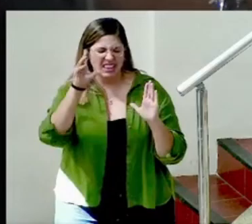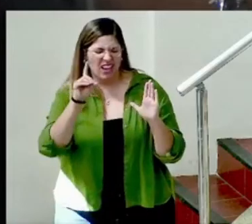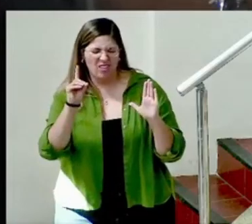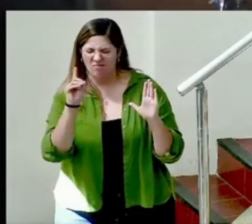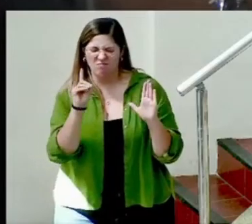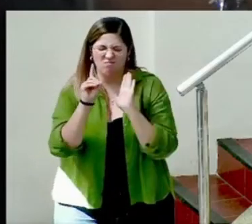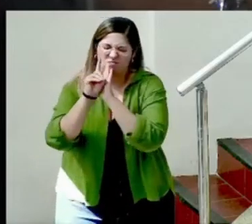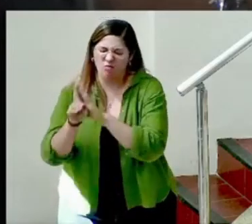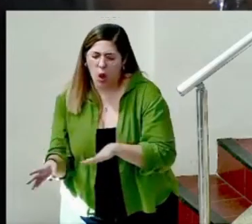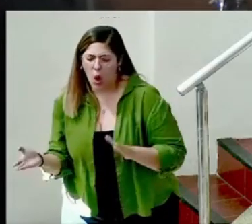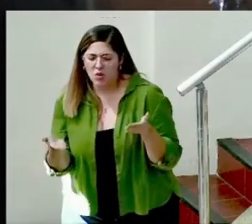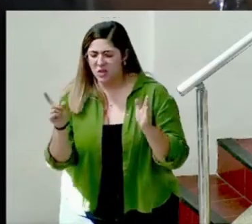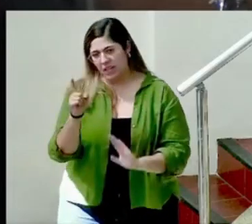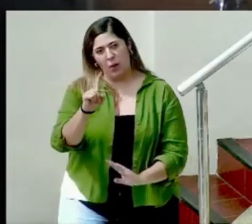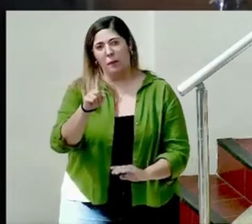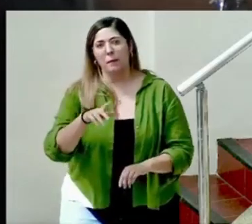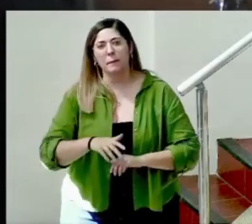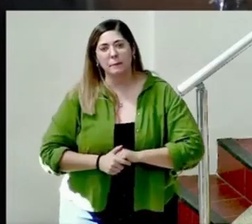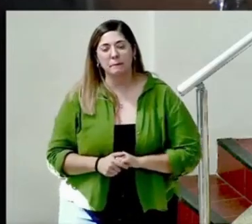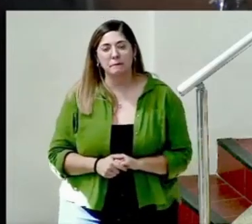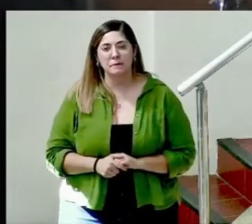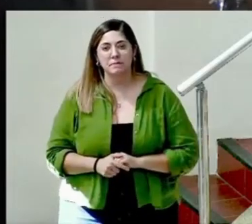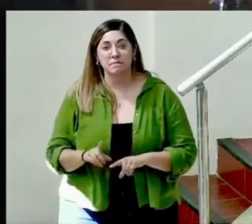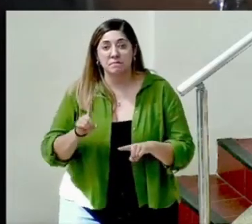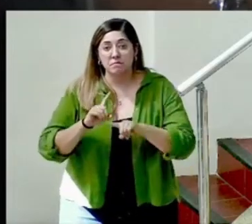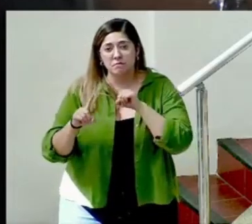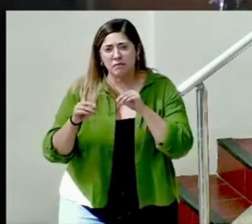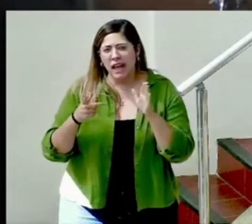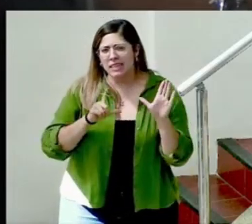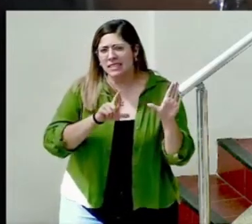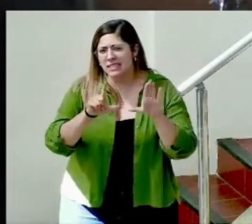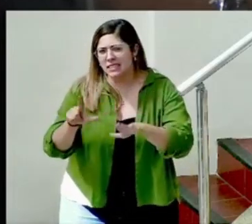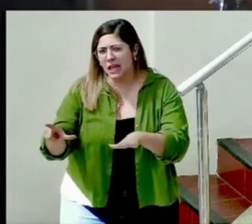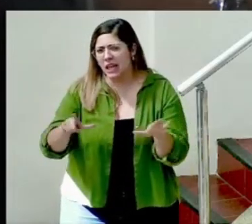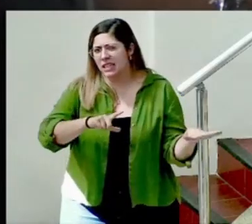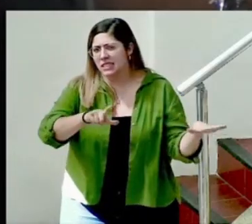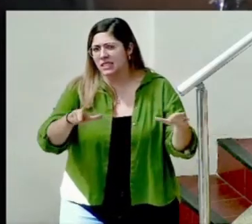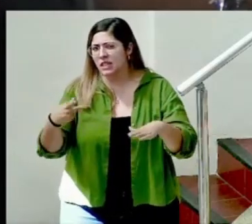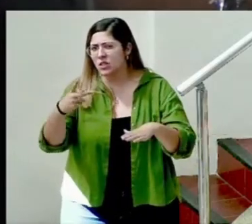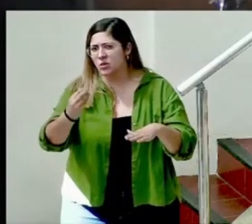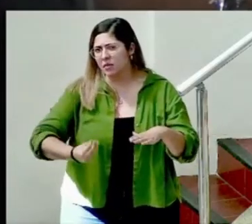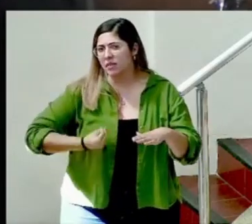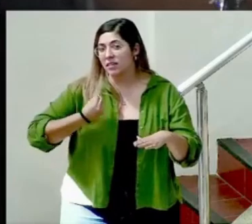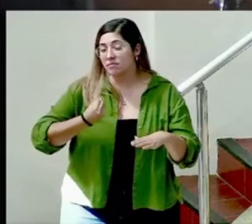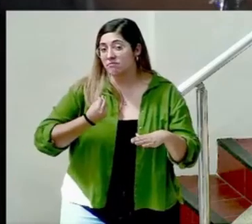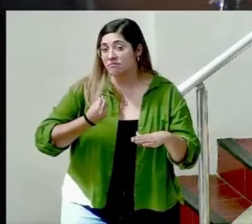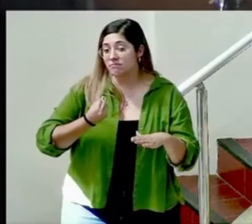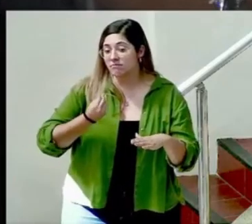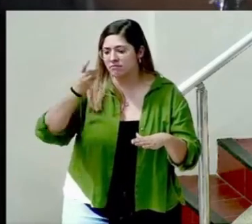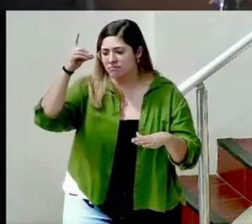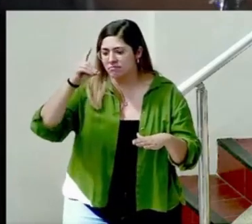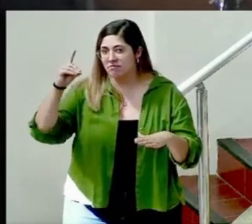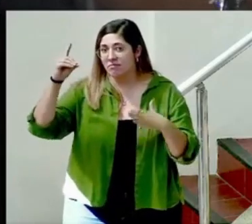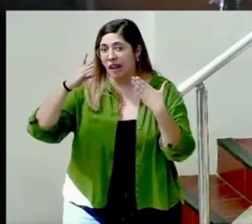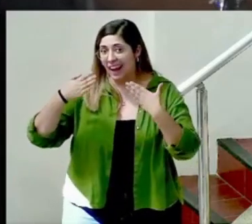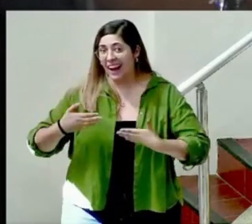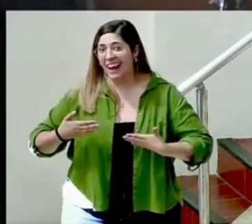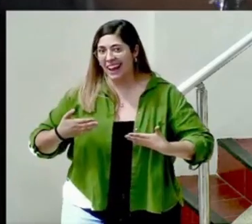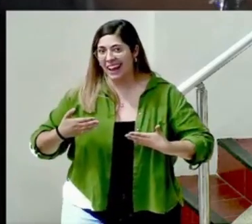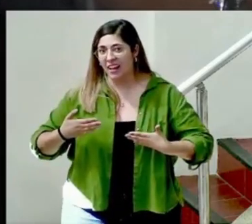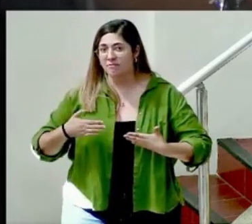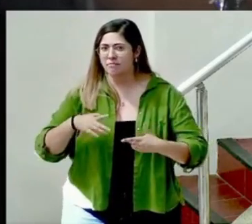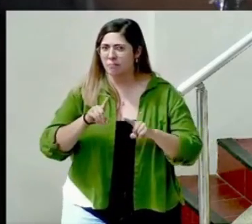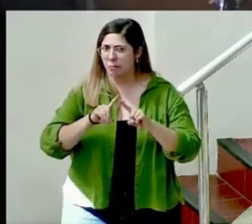Talvez esteja presente no domingo, mas além disso, não. Não. Há